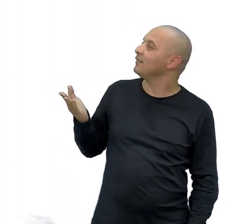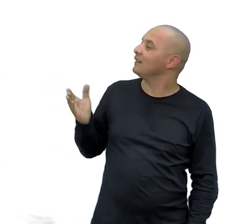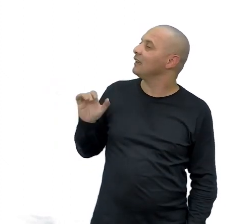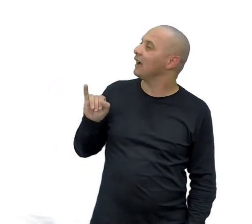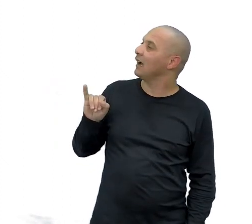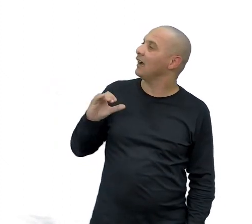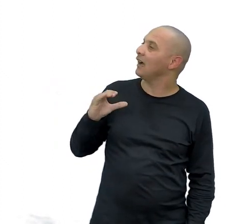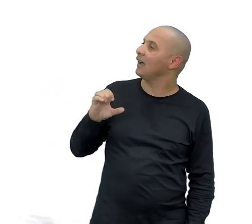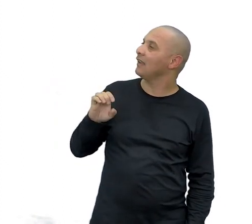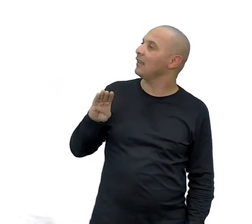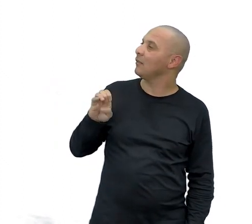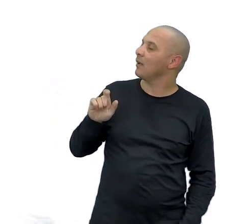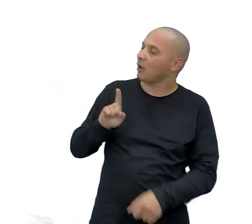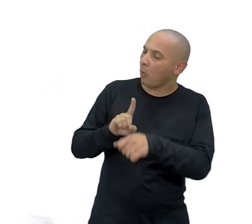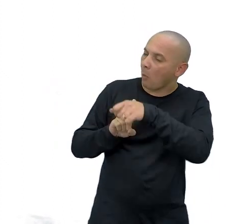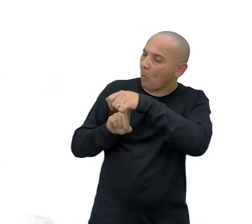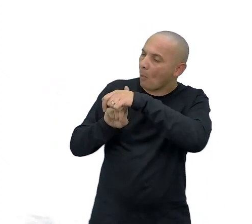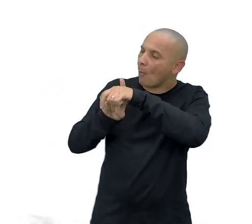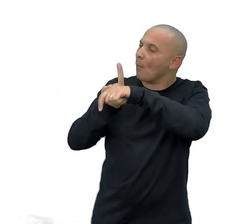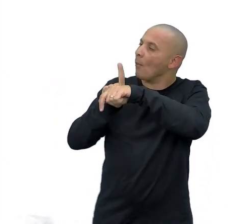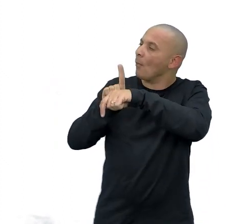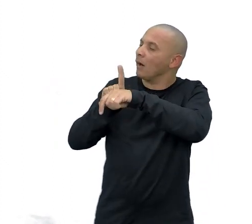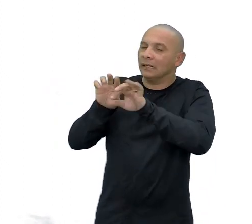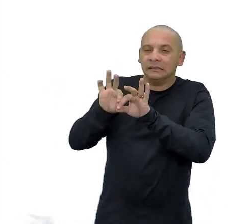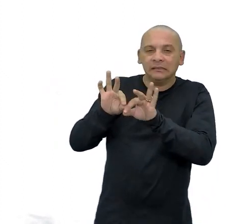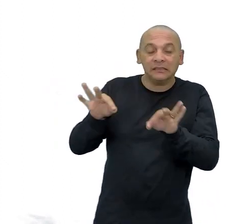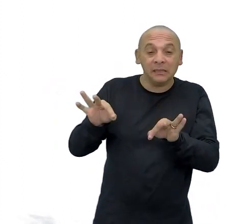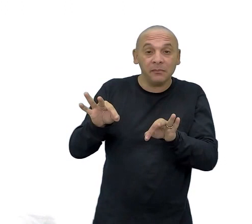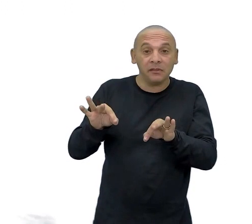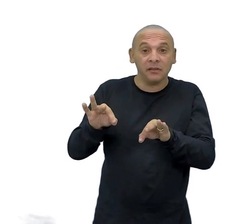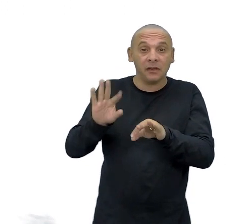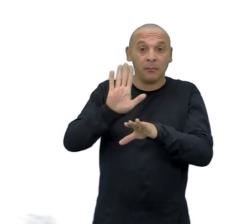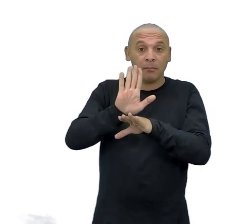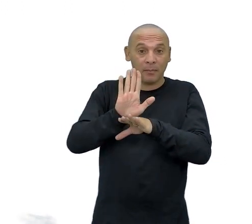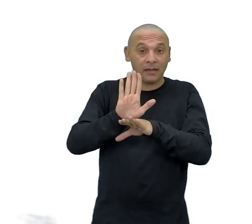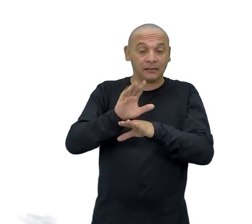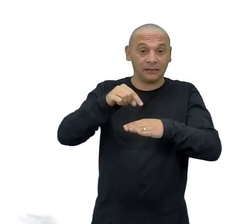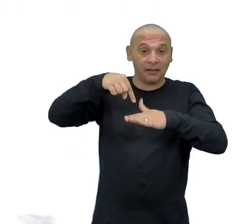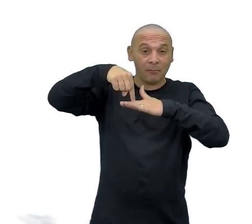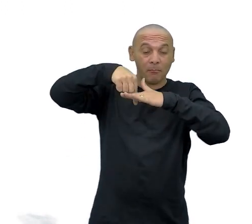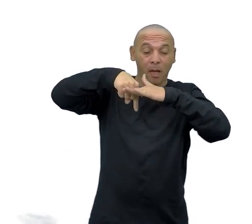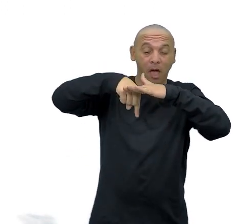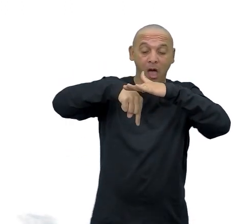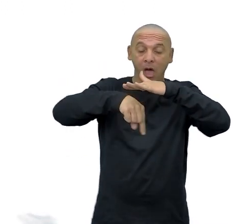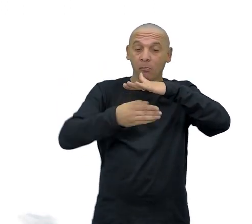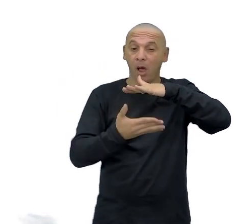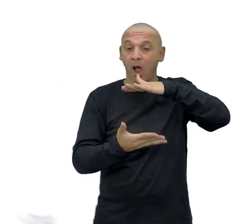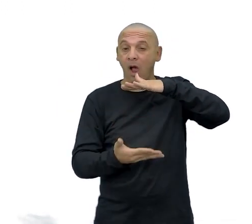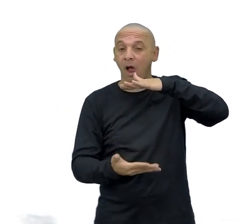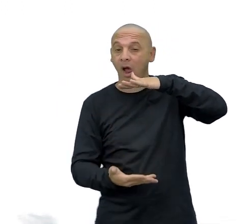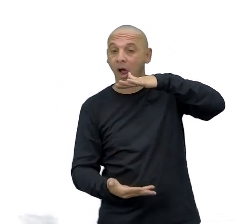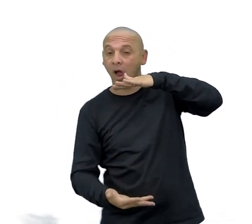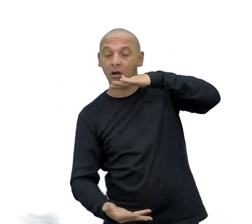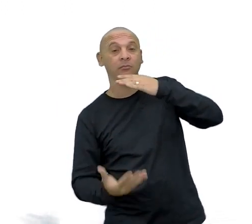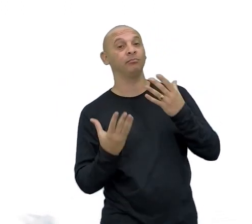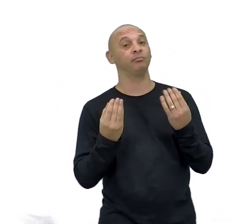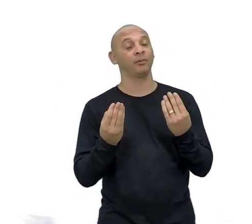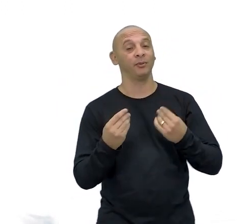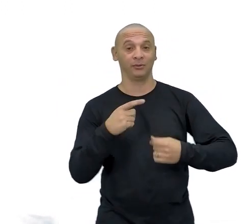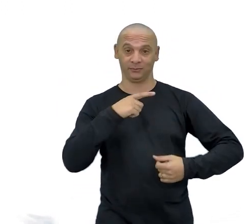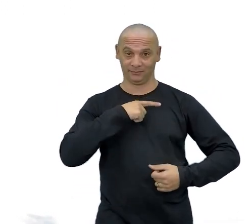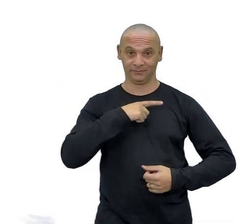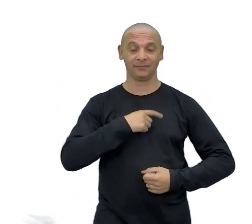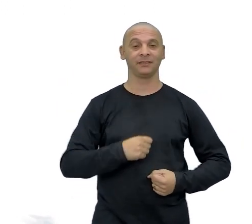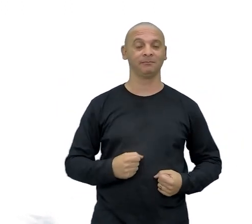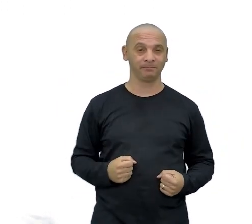que é uma pontinha que aparece apenas. Mas uma imensa área submersa, muito maior do que às vezes está aparecendo para a